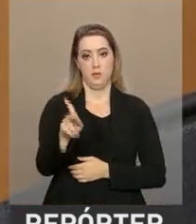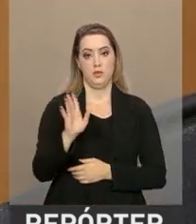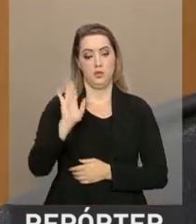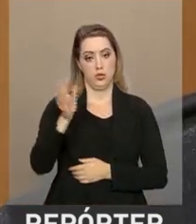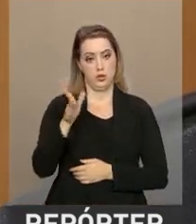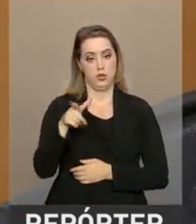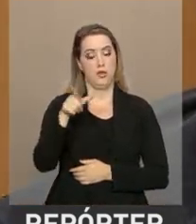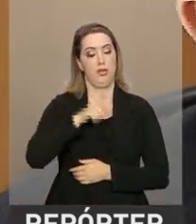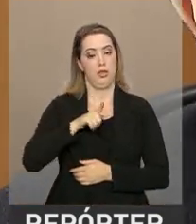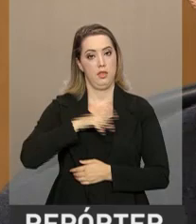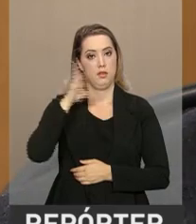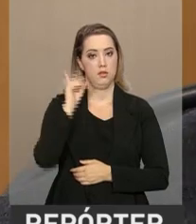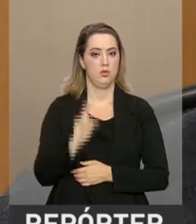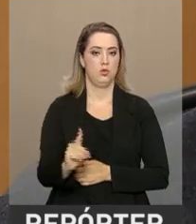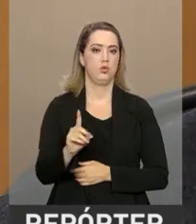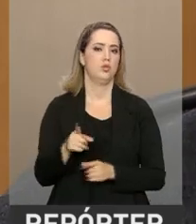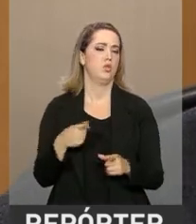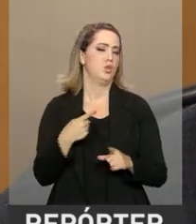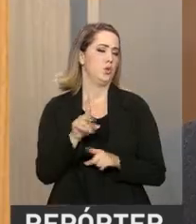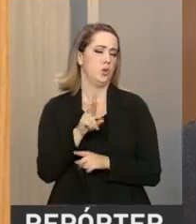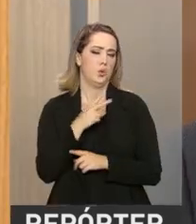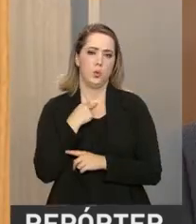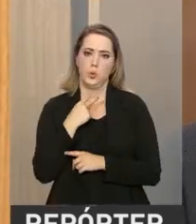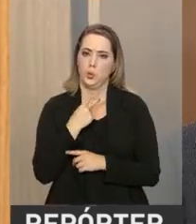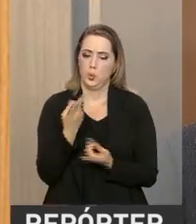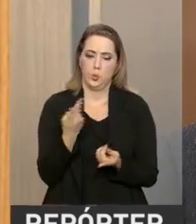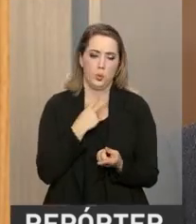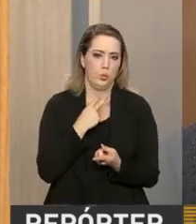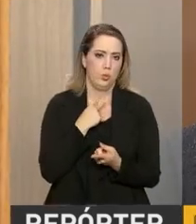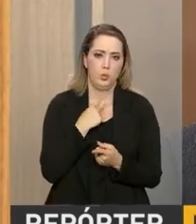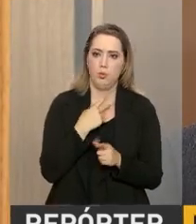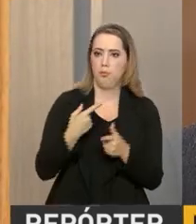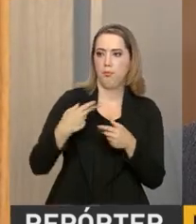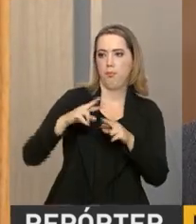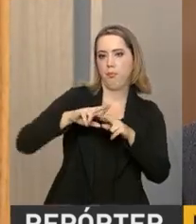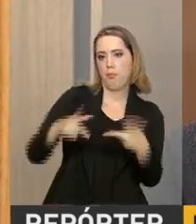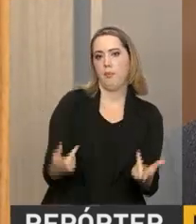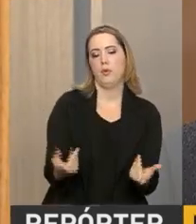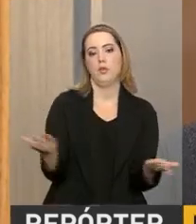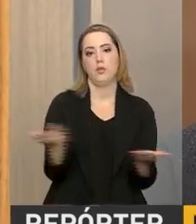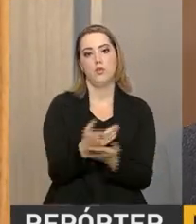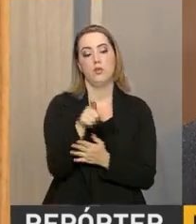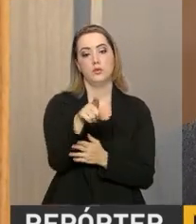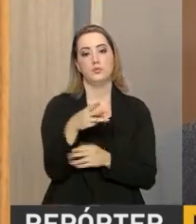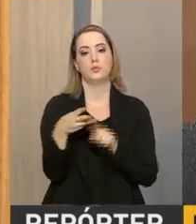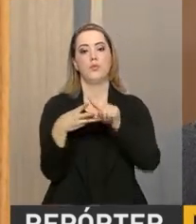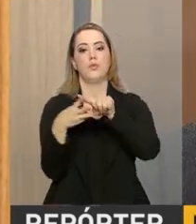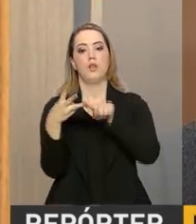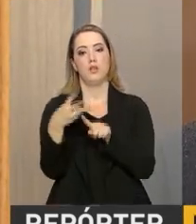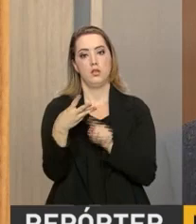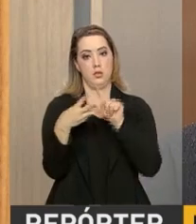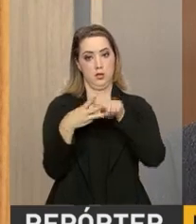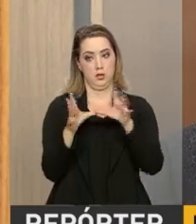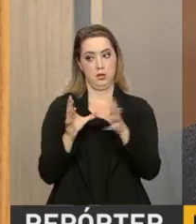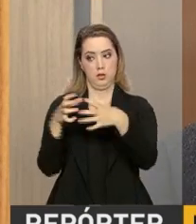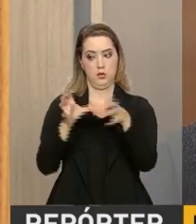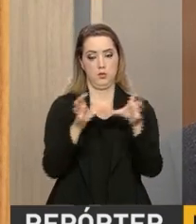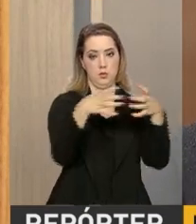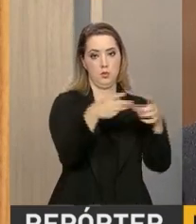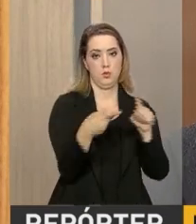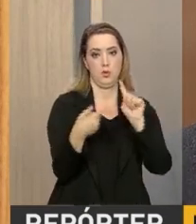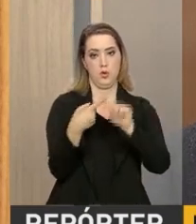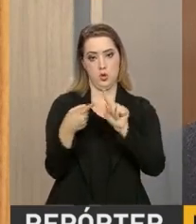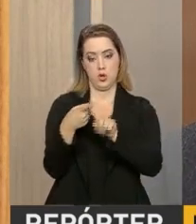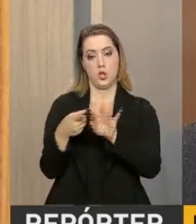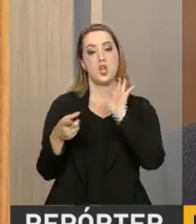direito adquirido não está em discussão. A gente divide a sociedade em três grupos. Um primeiro grupo é o direito adquirido. O que eu quero dizer com isso? Aquelas